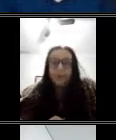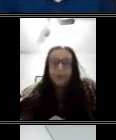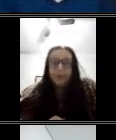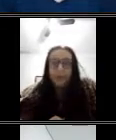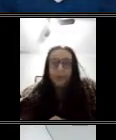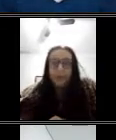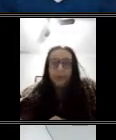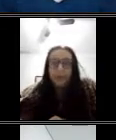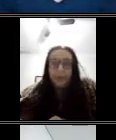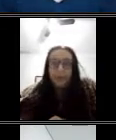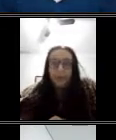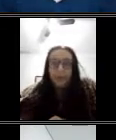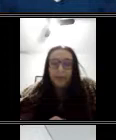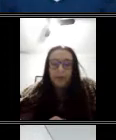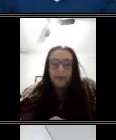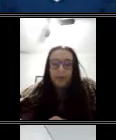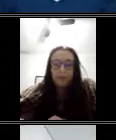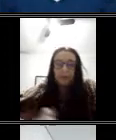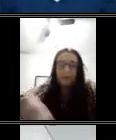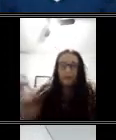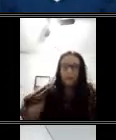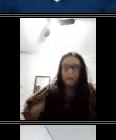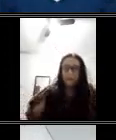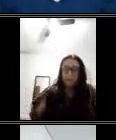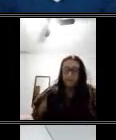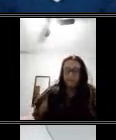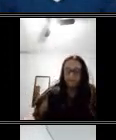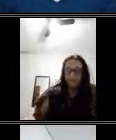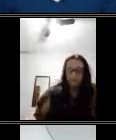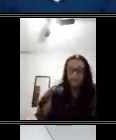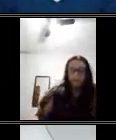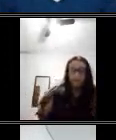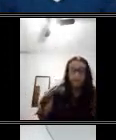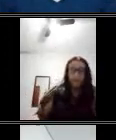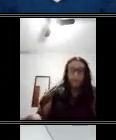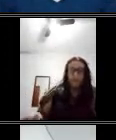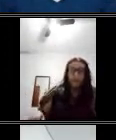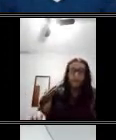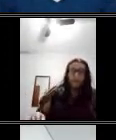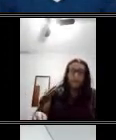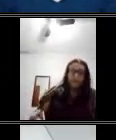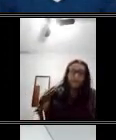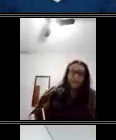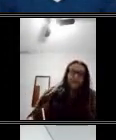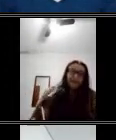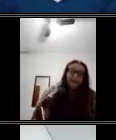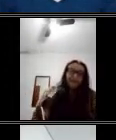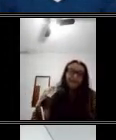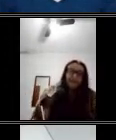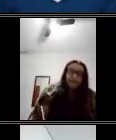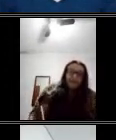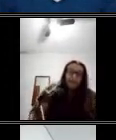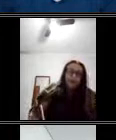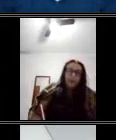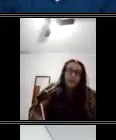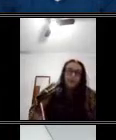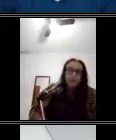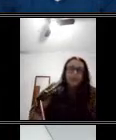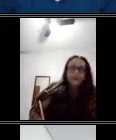bastante gente ainda não apresentou, ainda não enviou. Então vamos